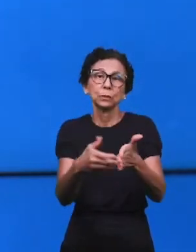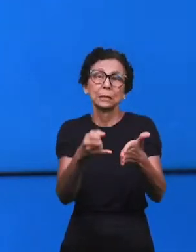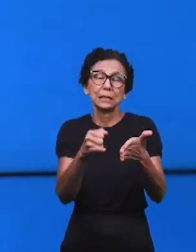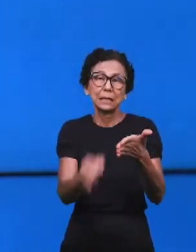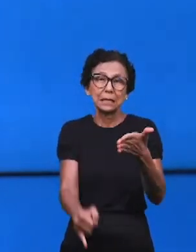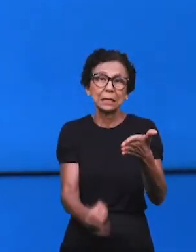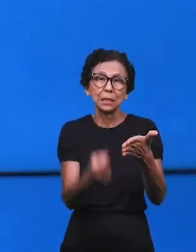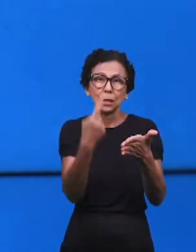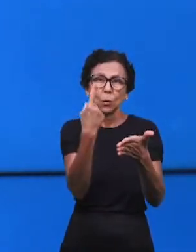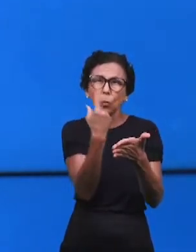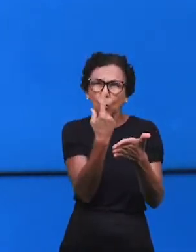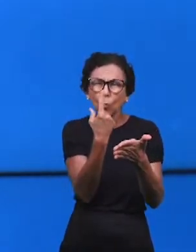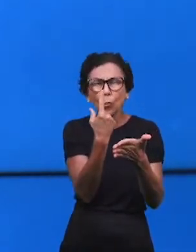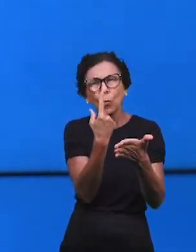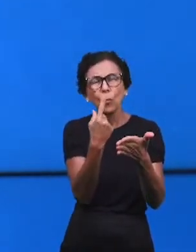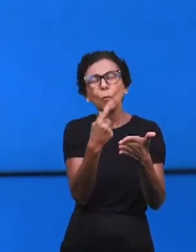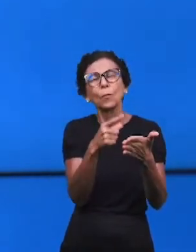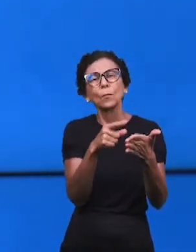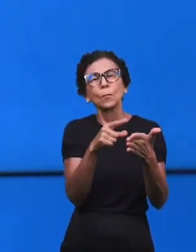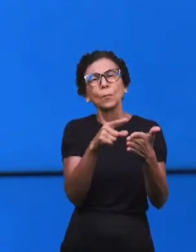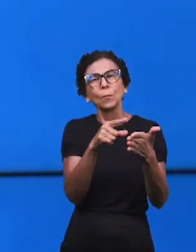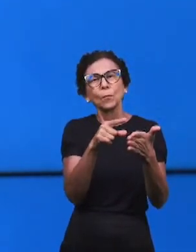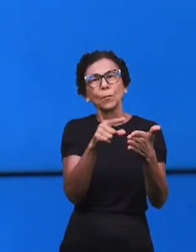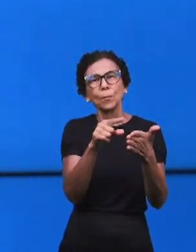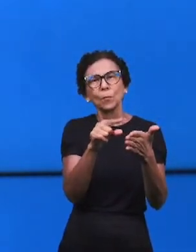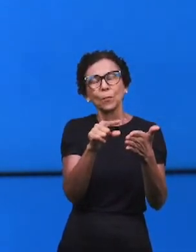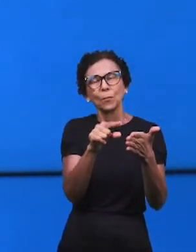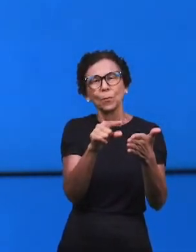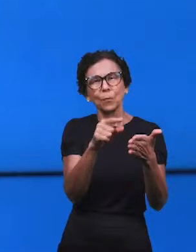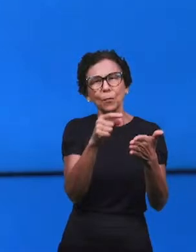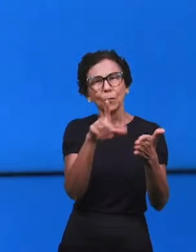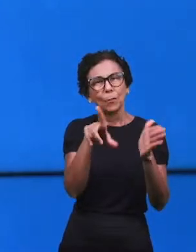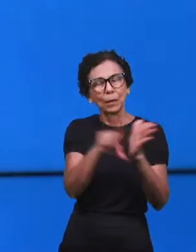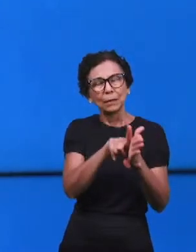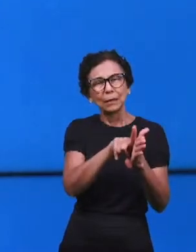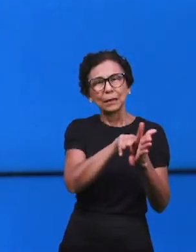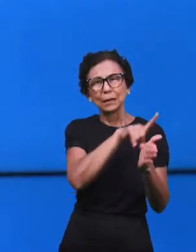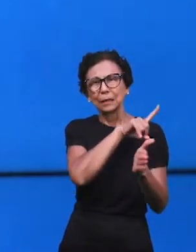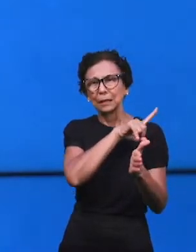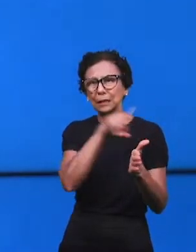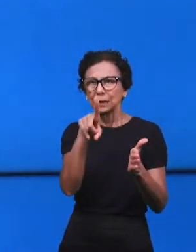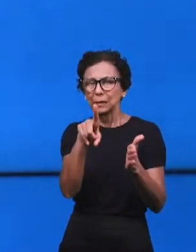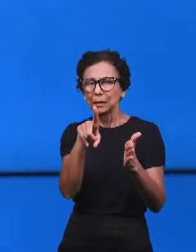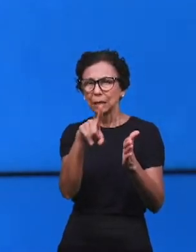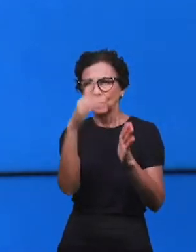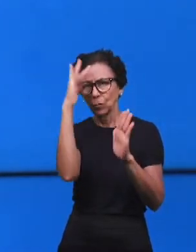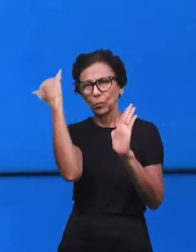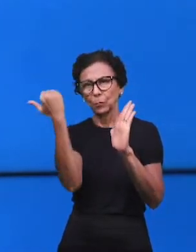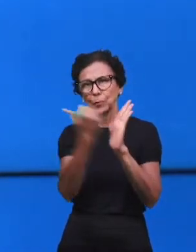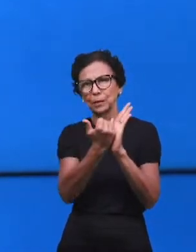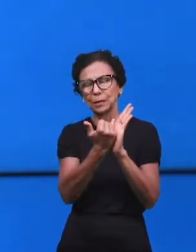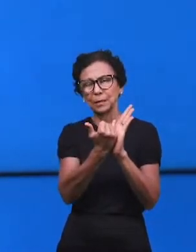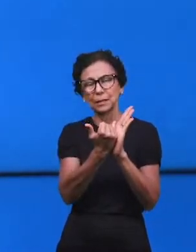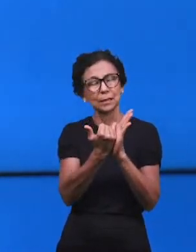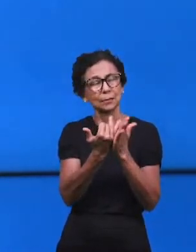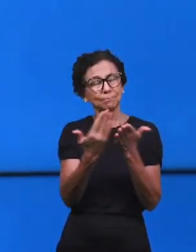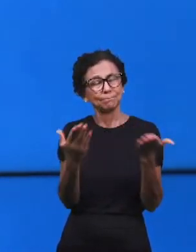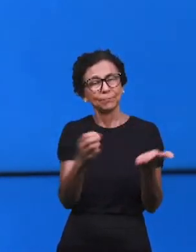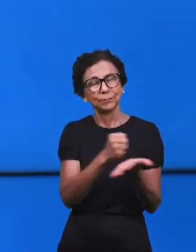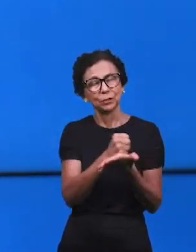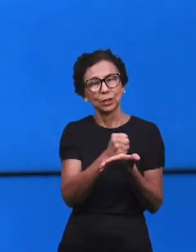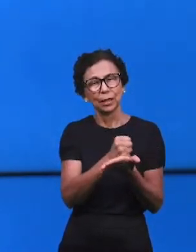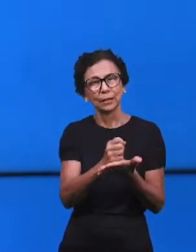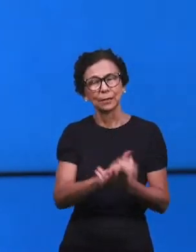palavra, conhece a lei e conhece a graça. Ou seja, nós hoje, pela graça de Jesus, somos os